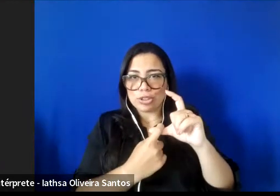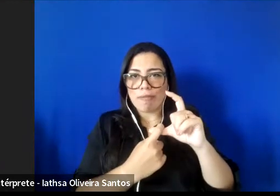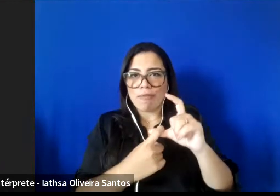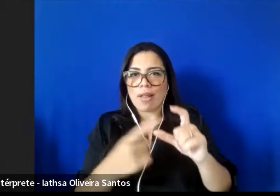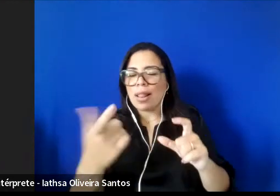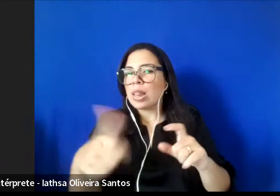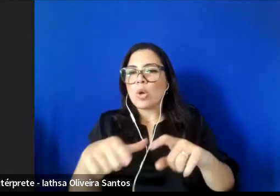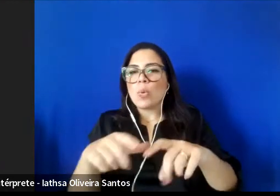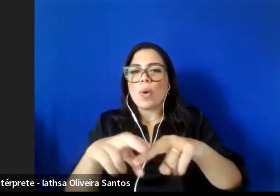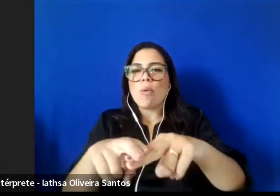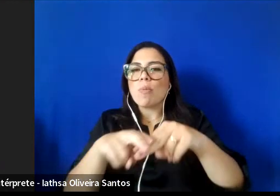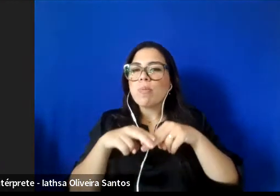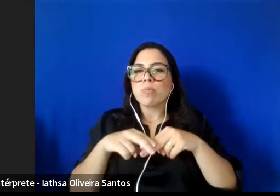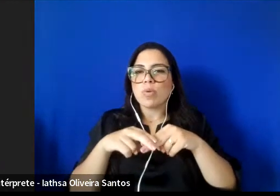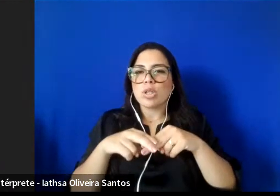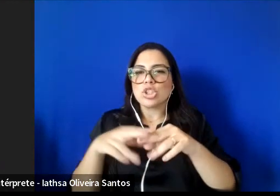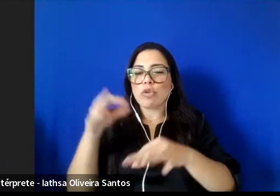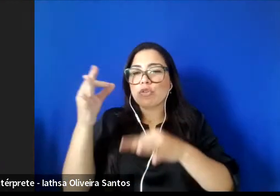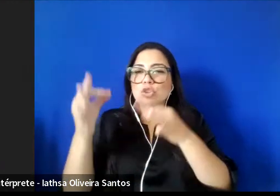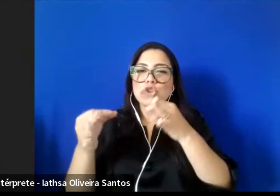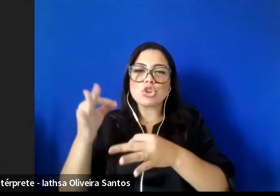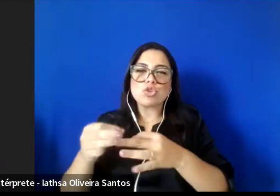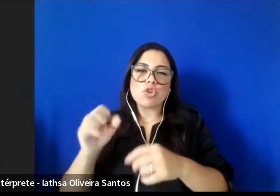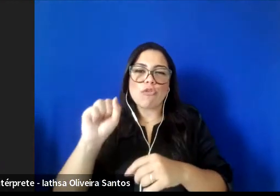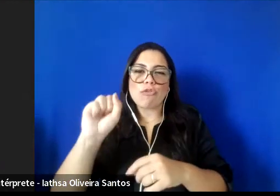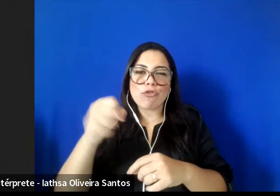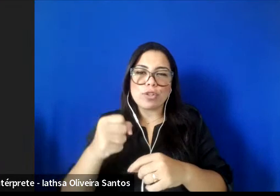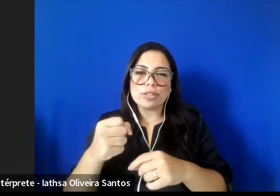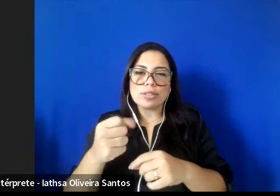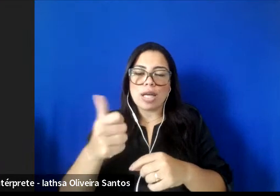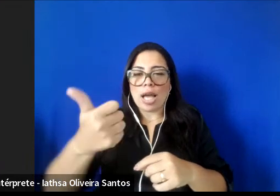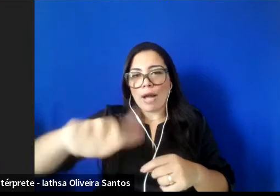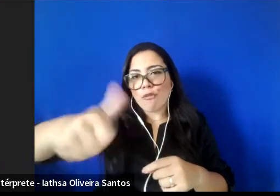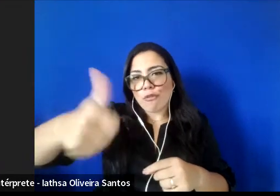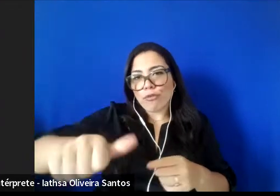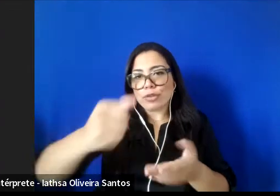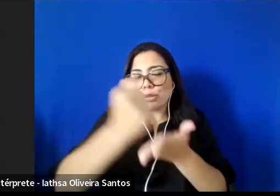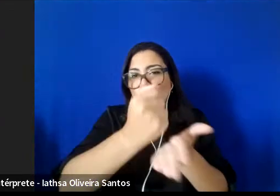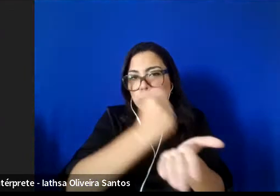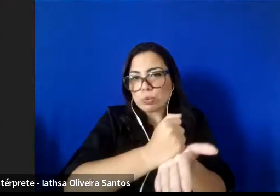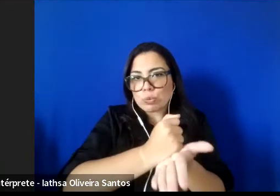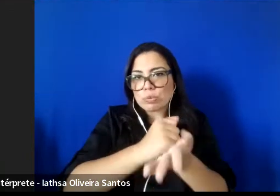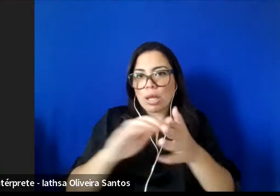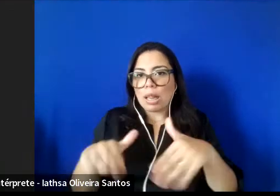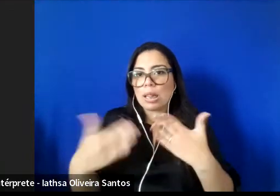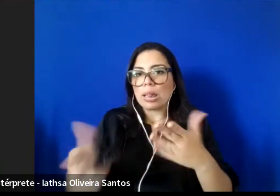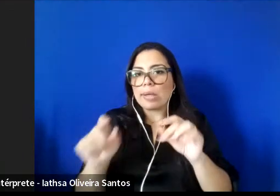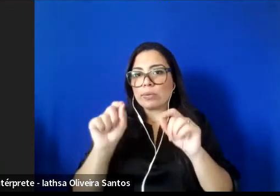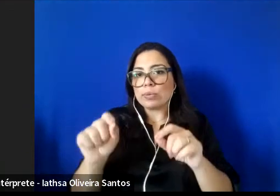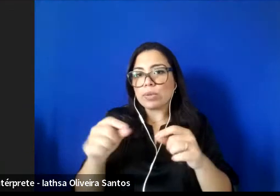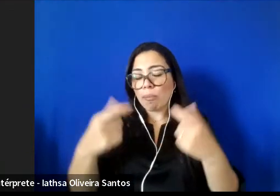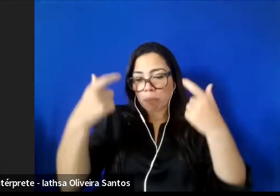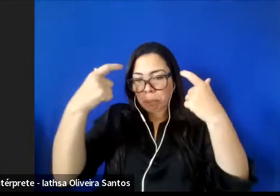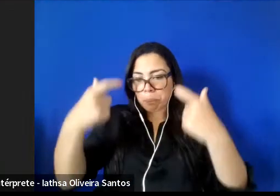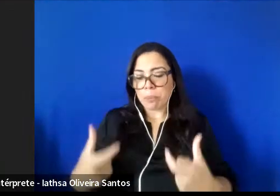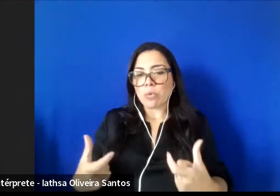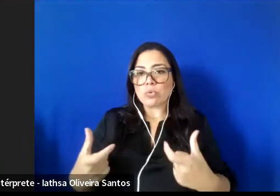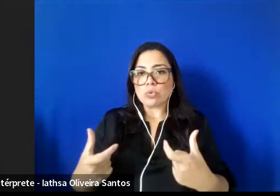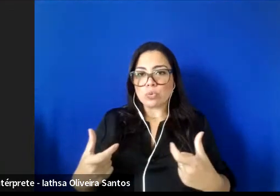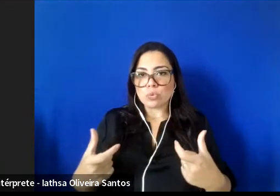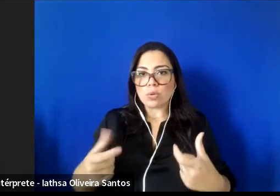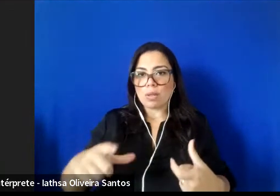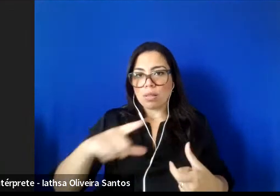que justifique, né, a revisão dos contratos. Então, nós tivemos uma postura da doutrina